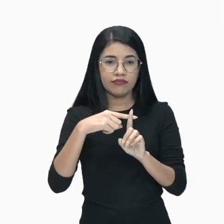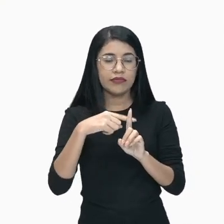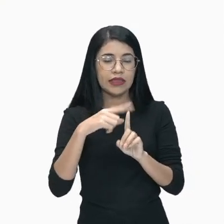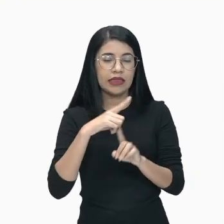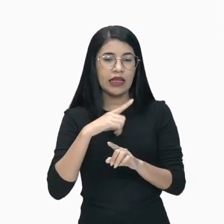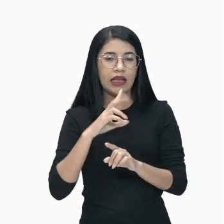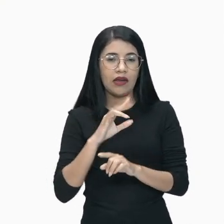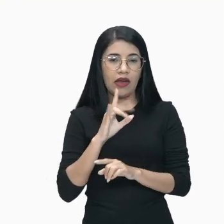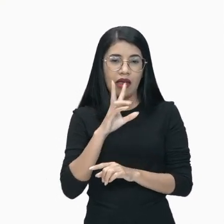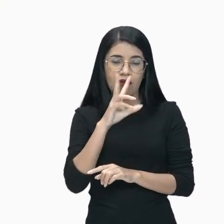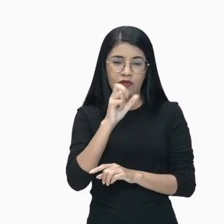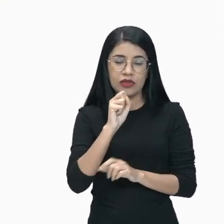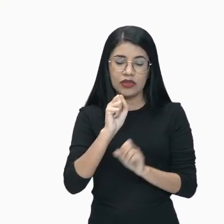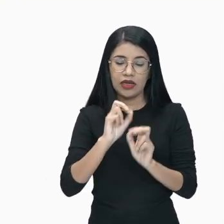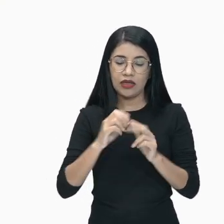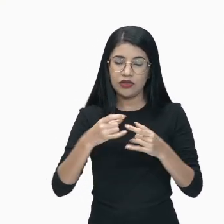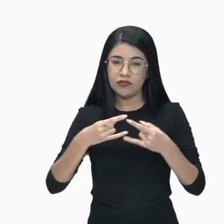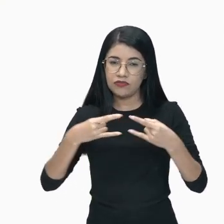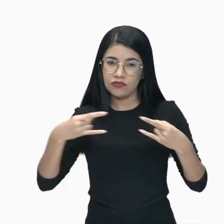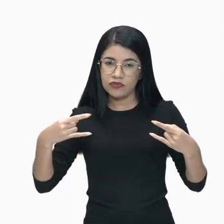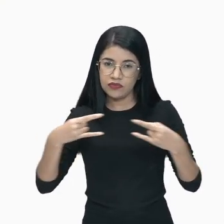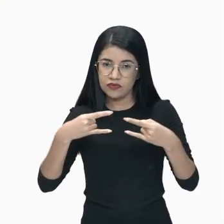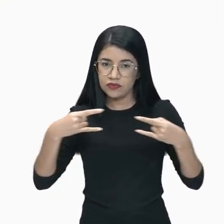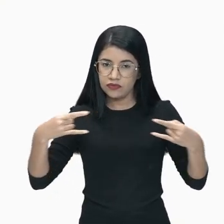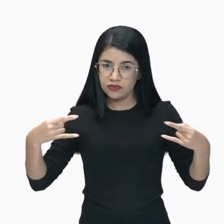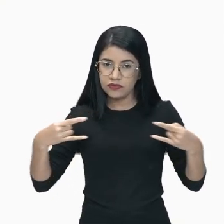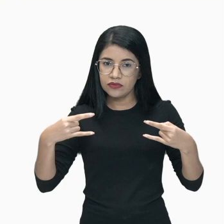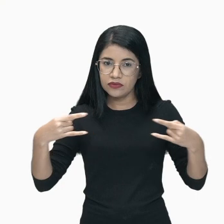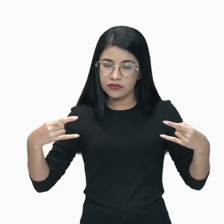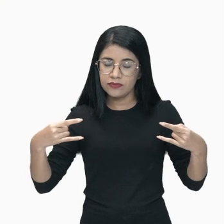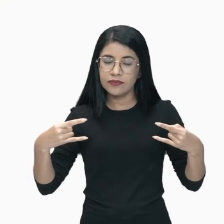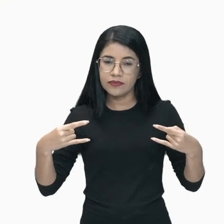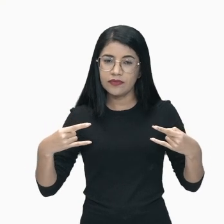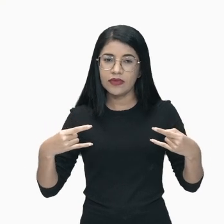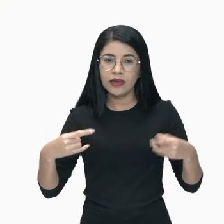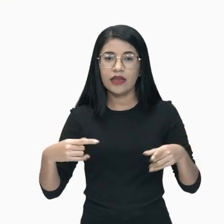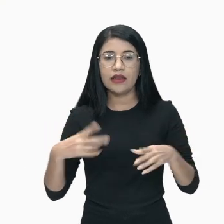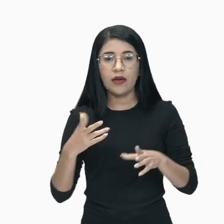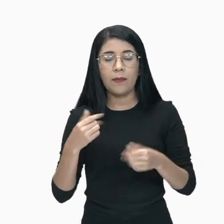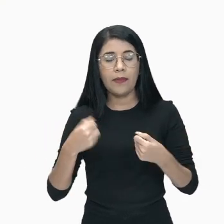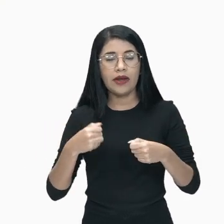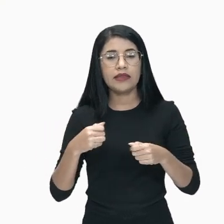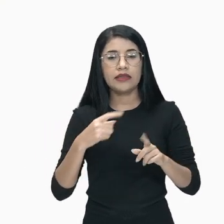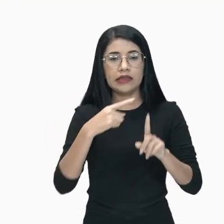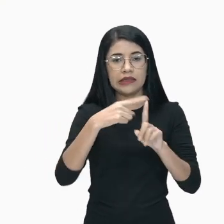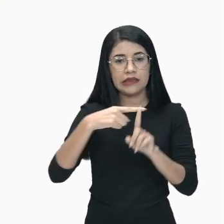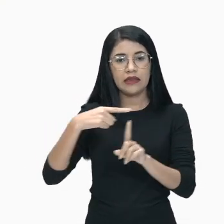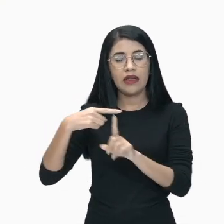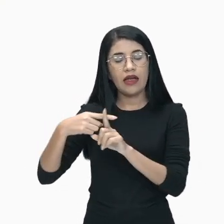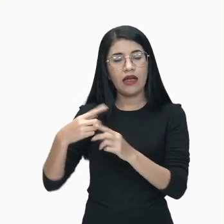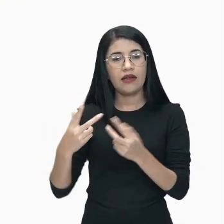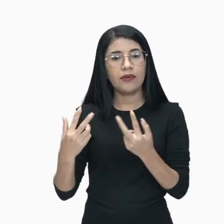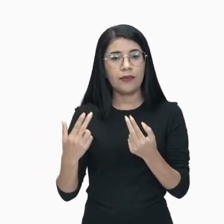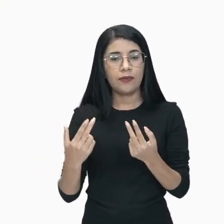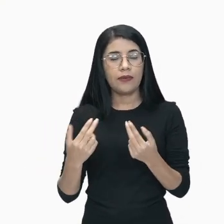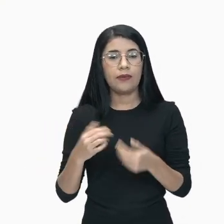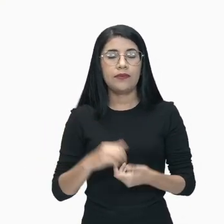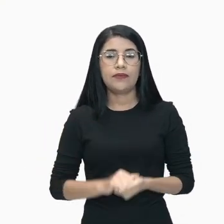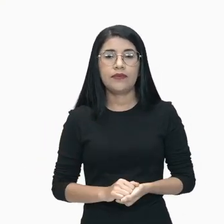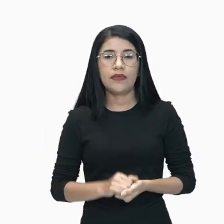de repulsão. Nesse caso, as cargas devem ter o mesmo sinal, como está mostrando aqui, ó, se eu tiver